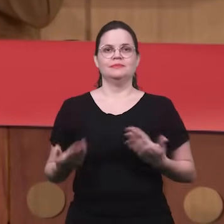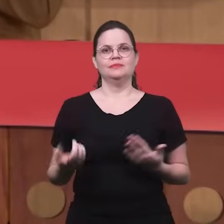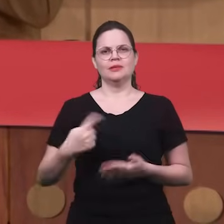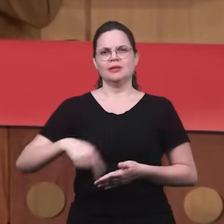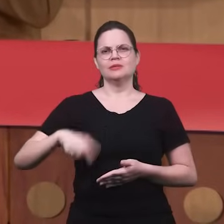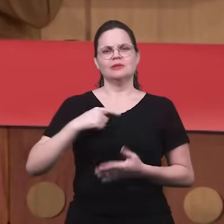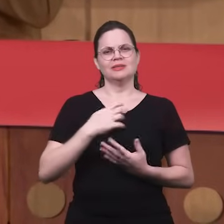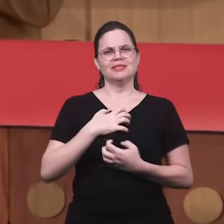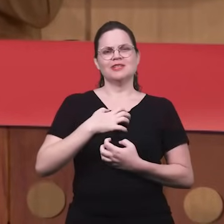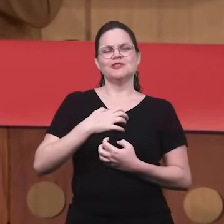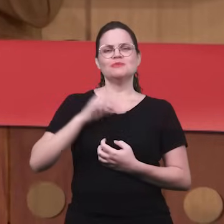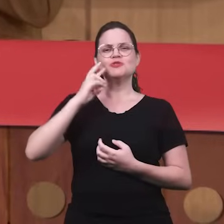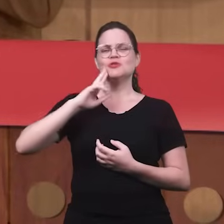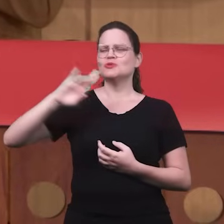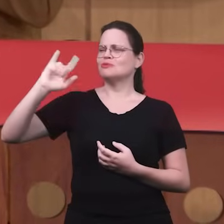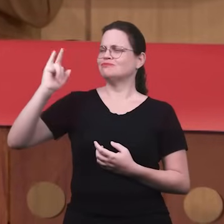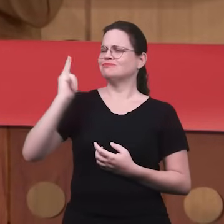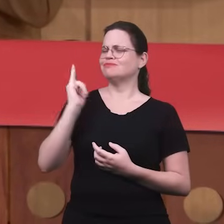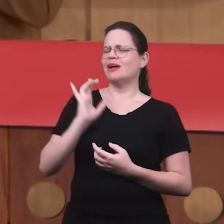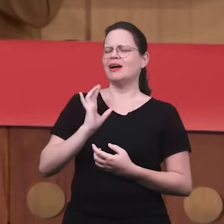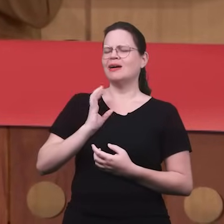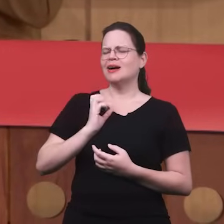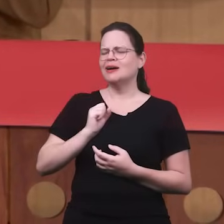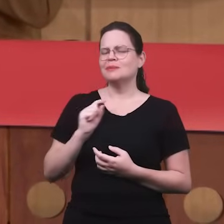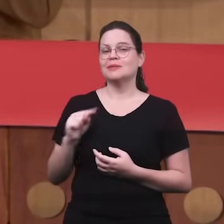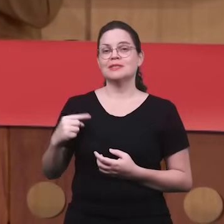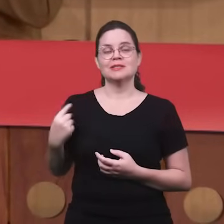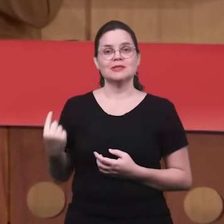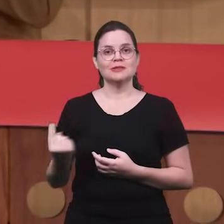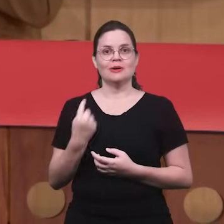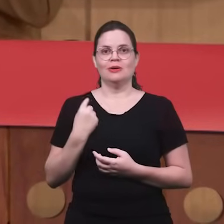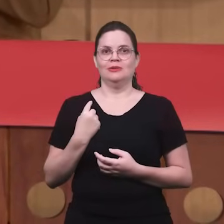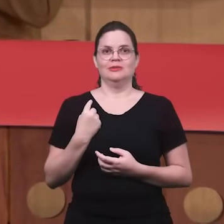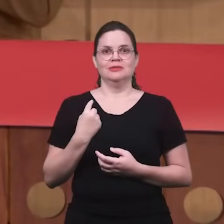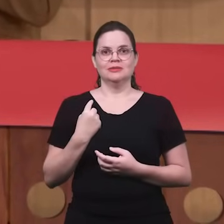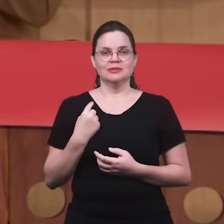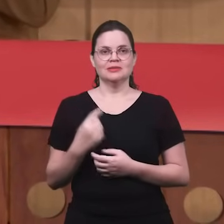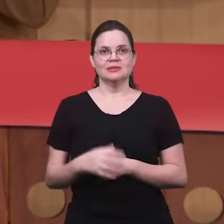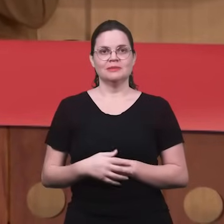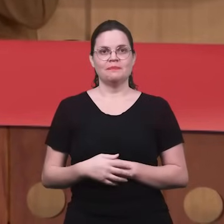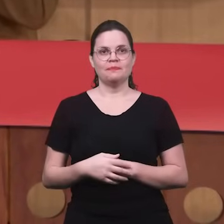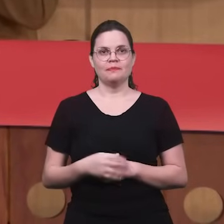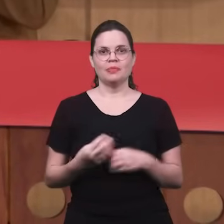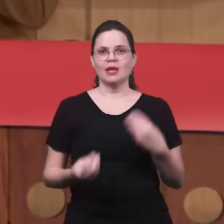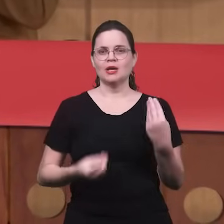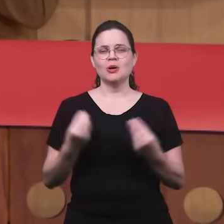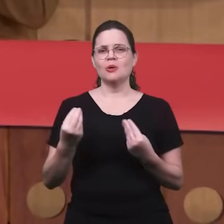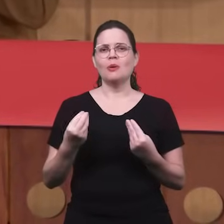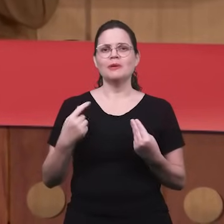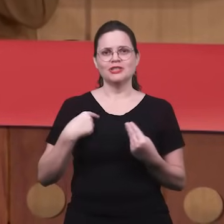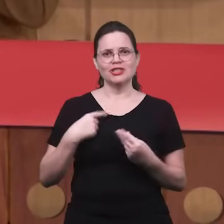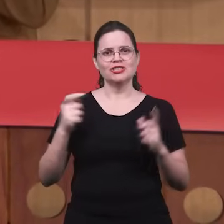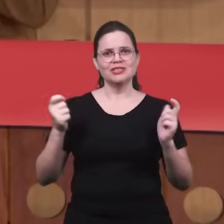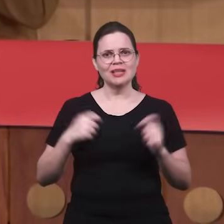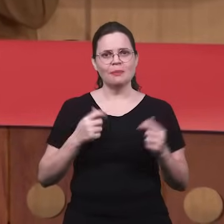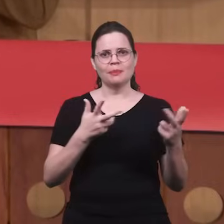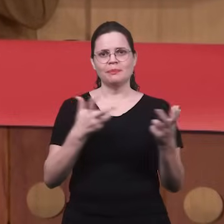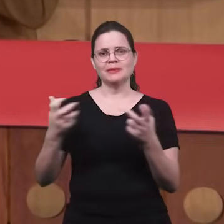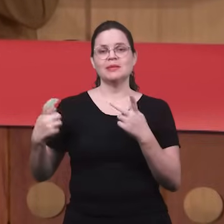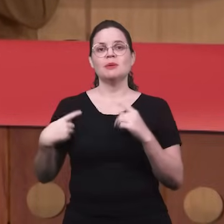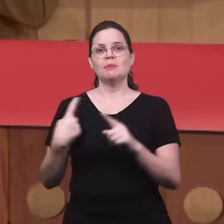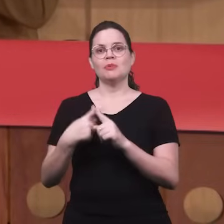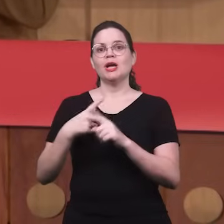amados pelo Senhor é a espera e a forma com que Deus cuida de nós até o dia